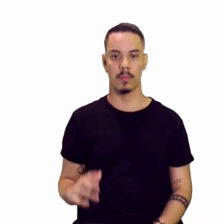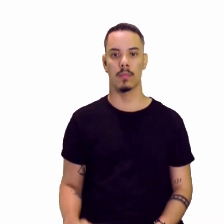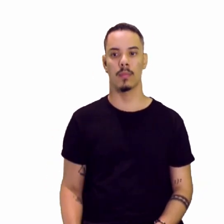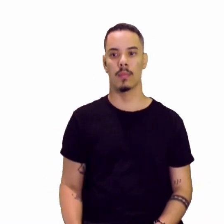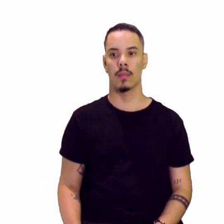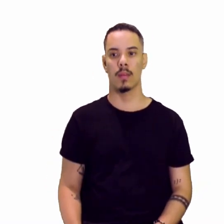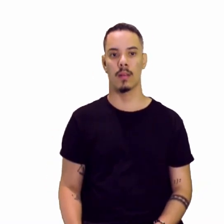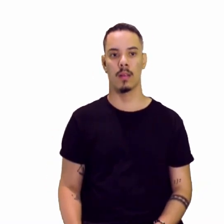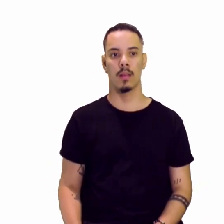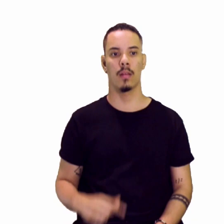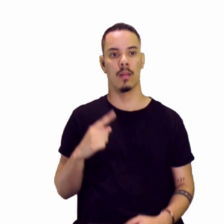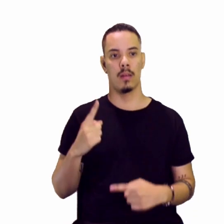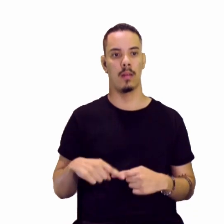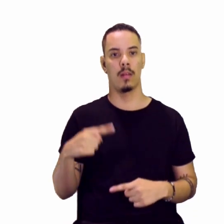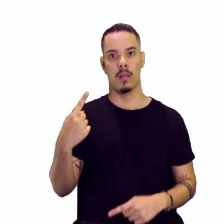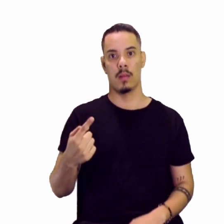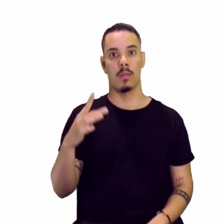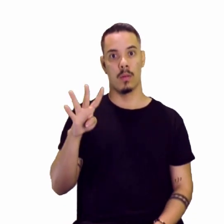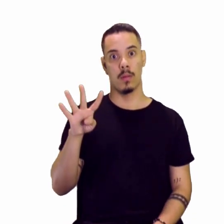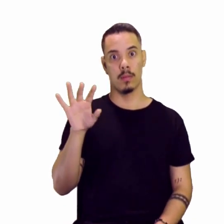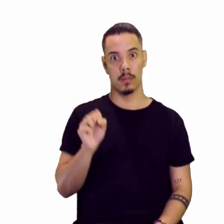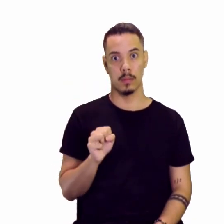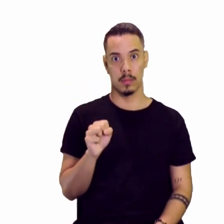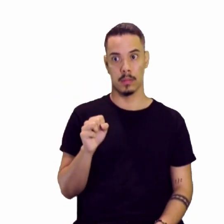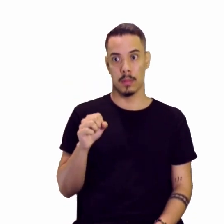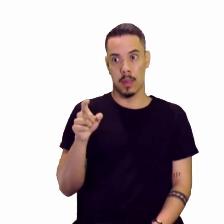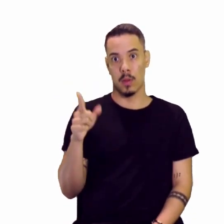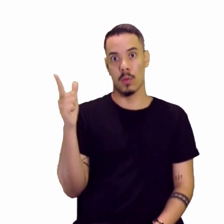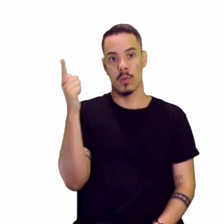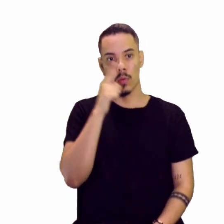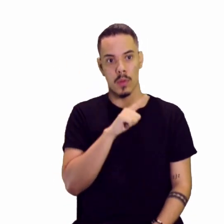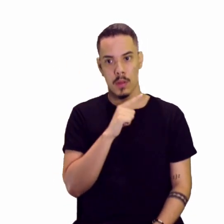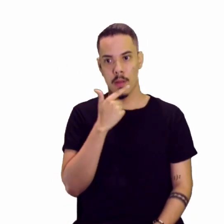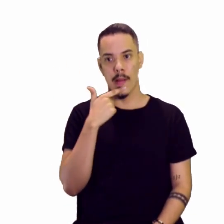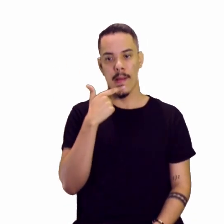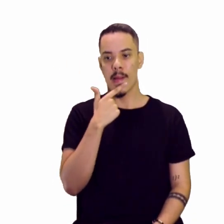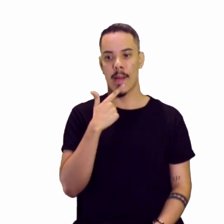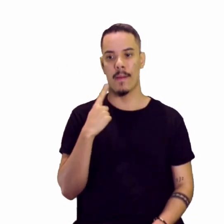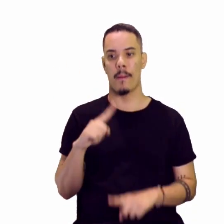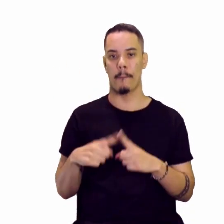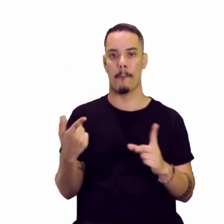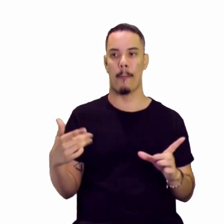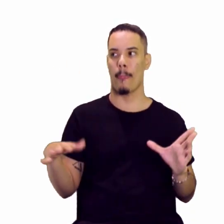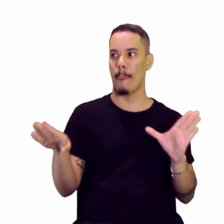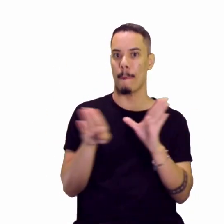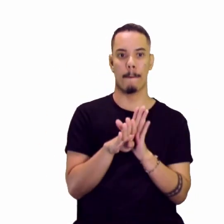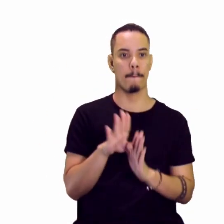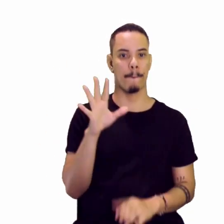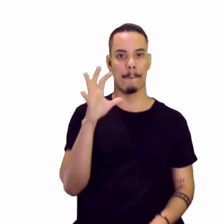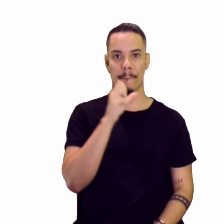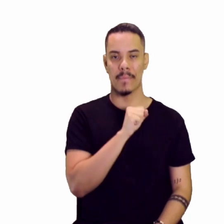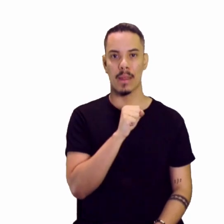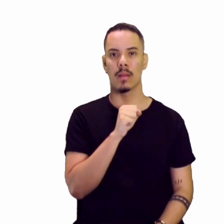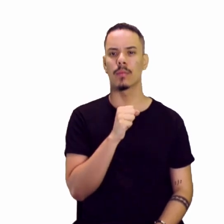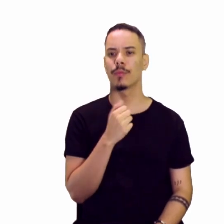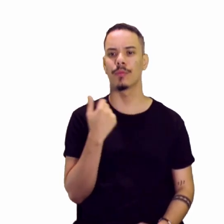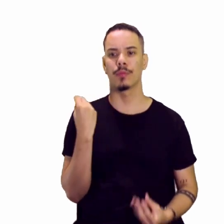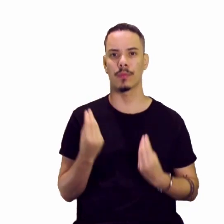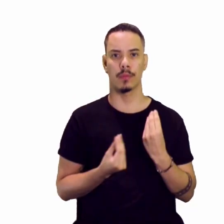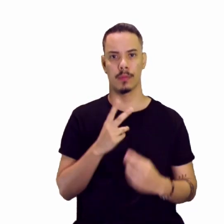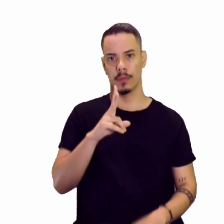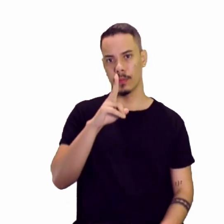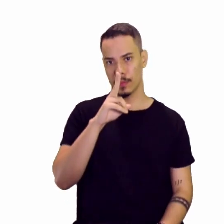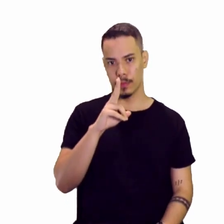por hora após 4 segundos, já que ele conseguiu largar em 4, mas ele conseguiu partir e chegar, né? A